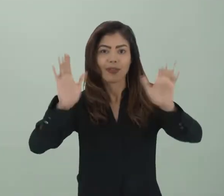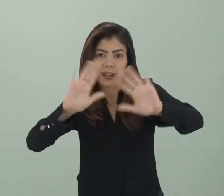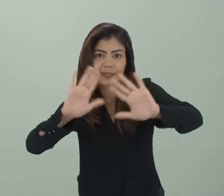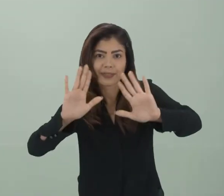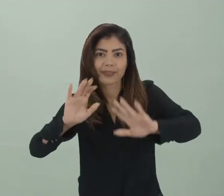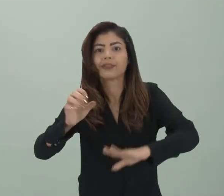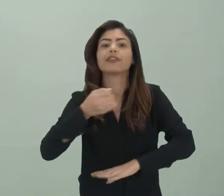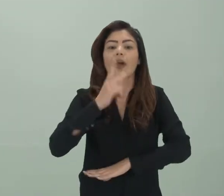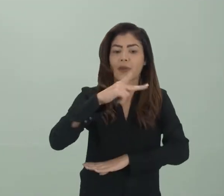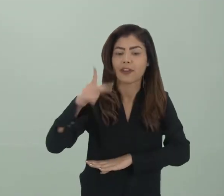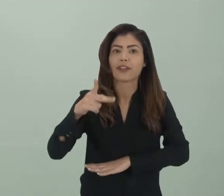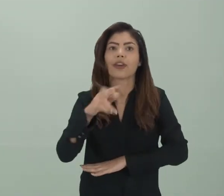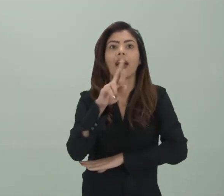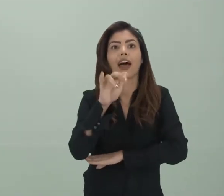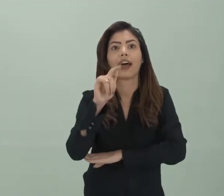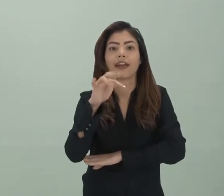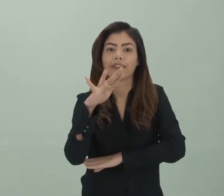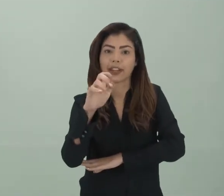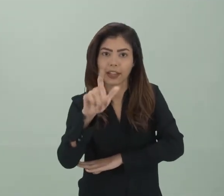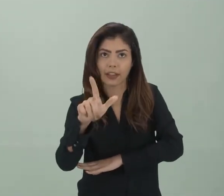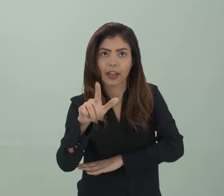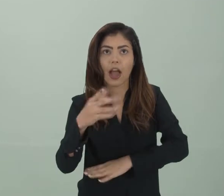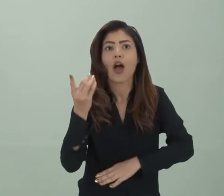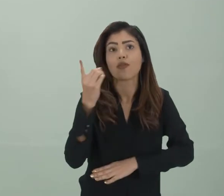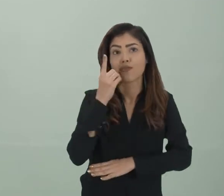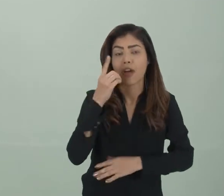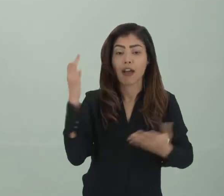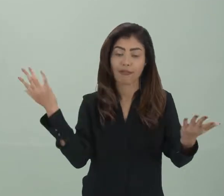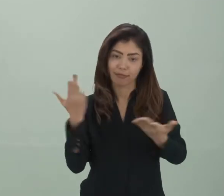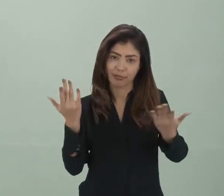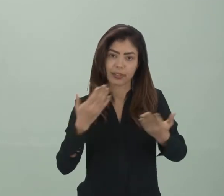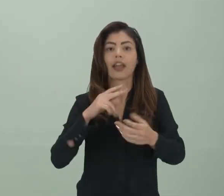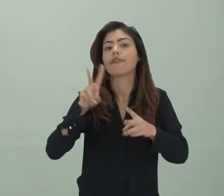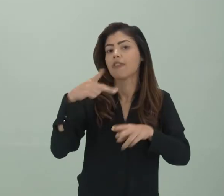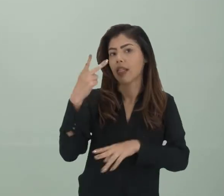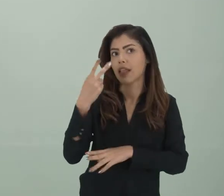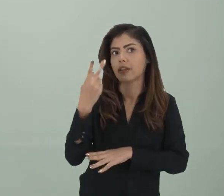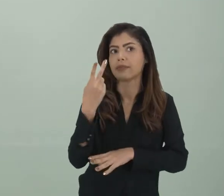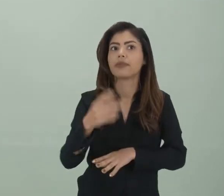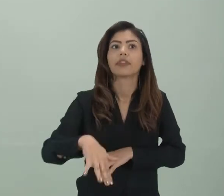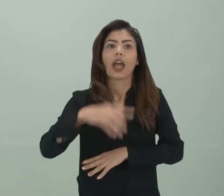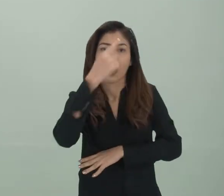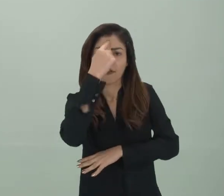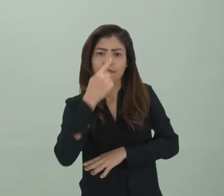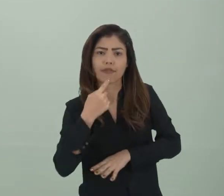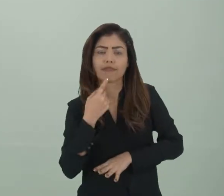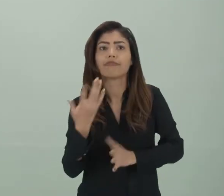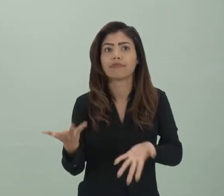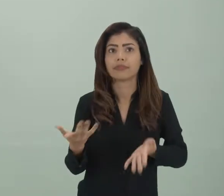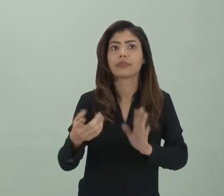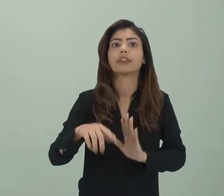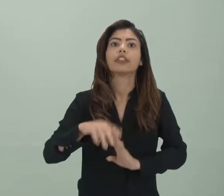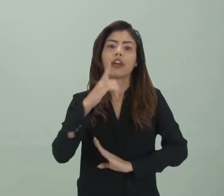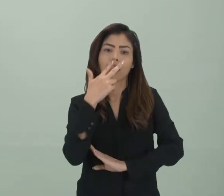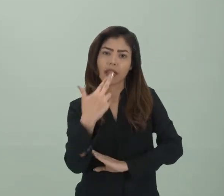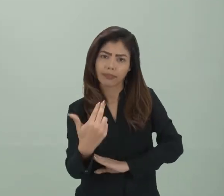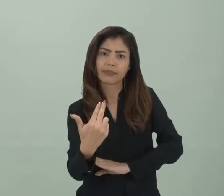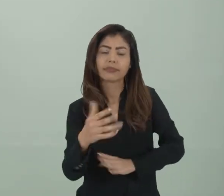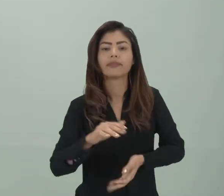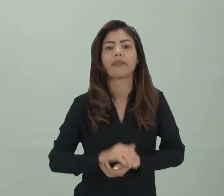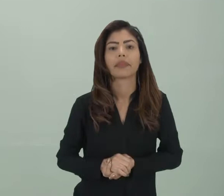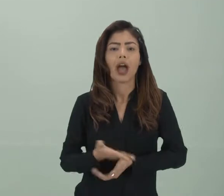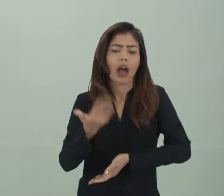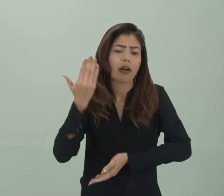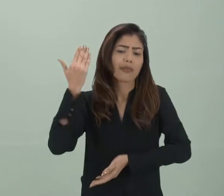Hola, yo soy el profesor Rafael y hoy día nosotros vamos a hablar sobre las figuras de linguagem. Em algumas aulas